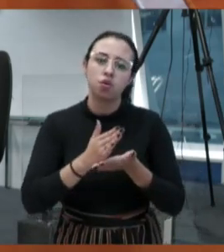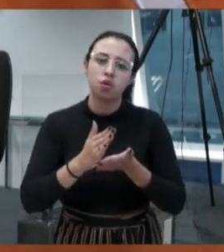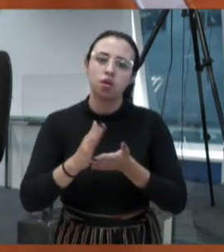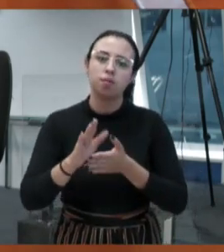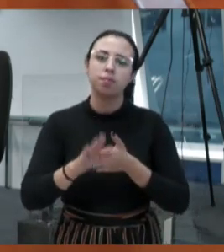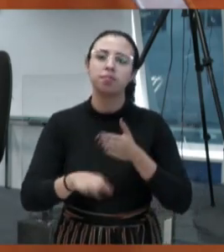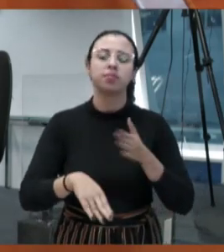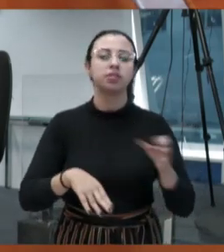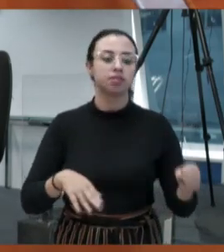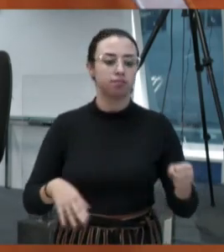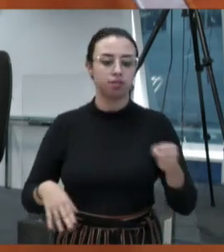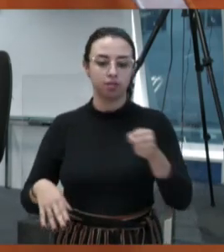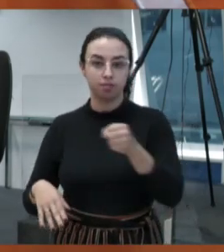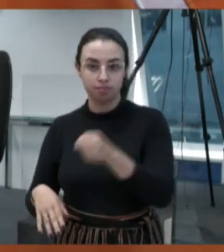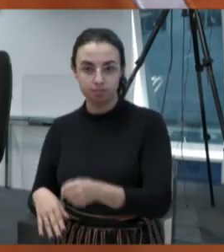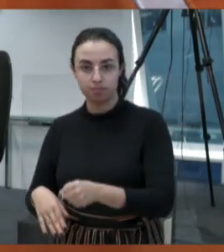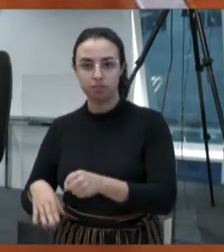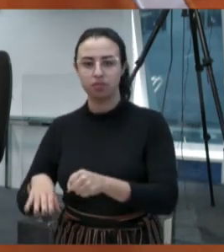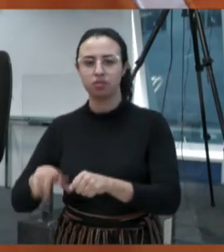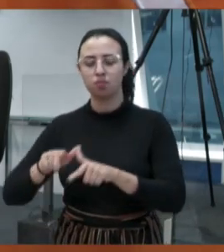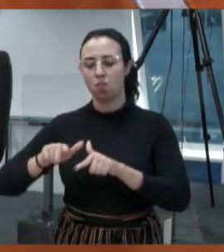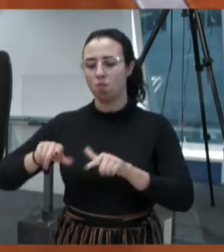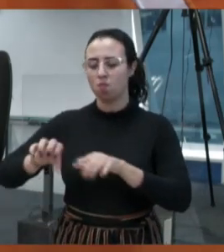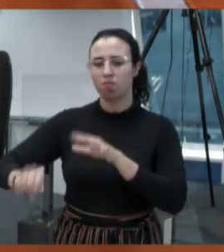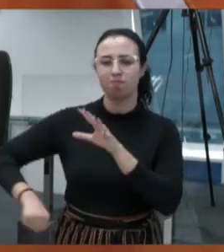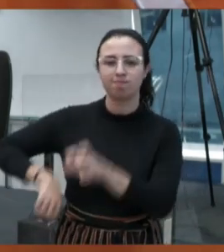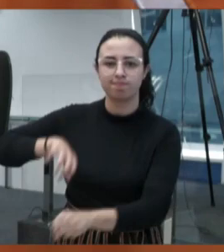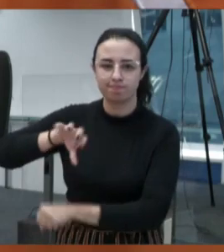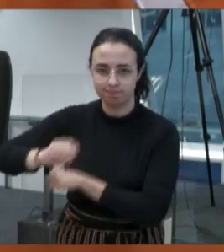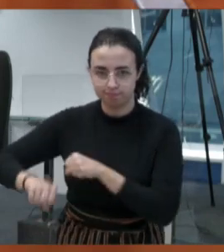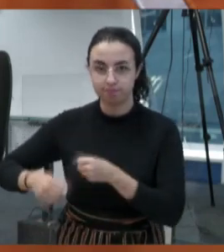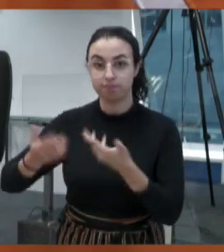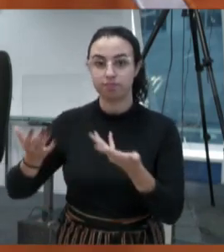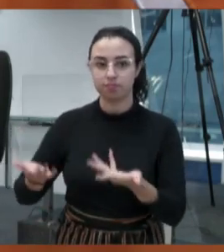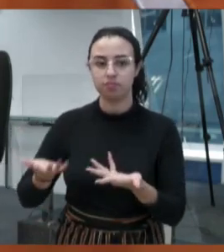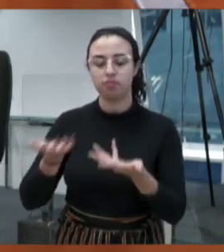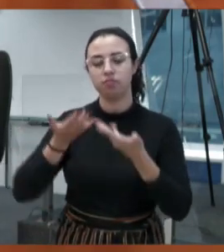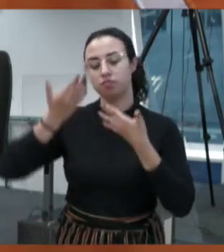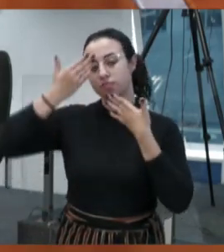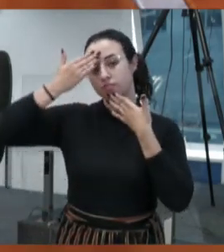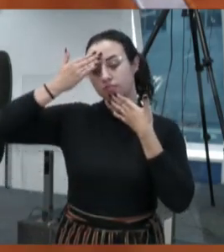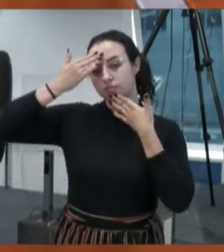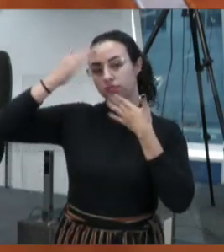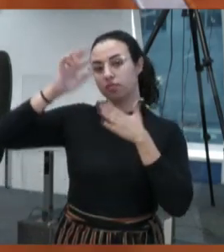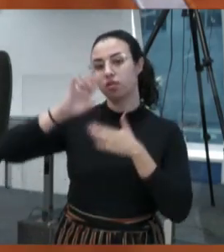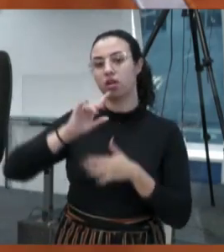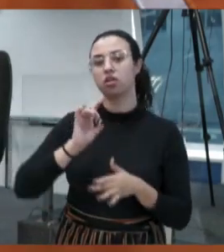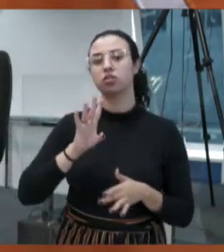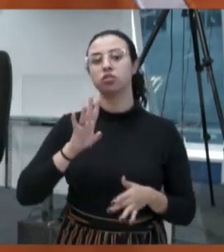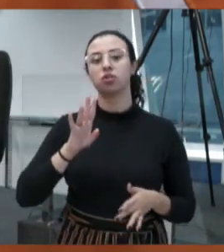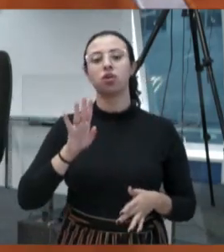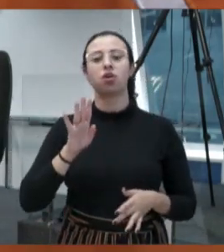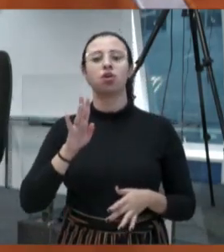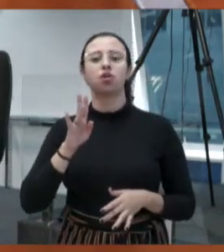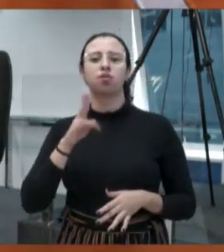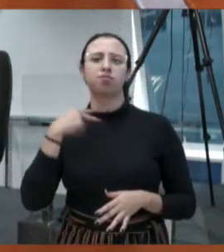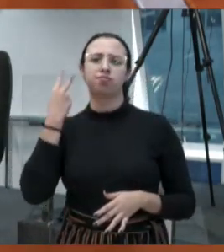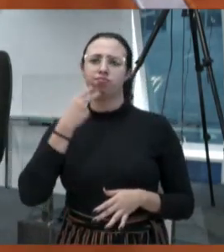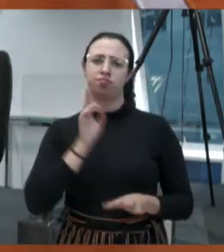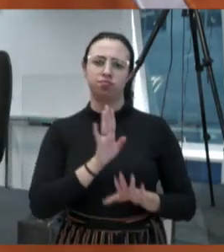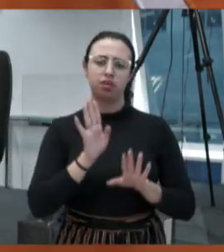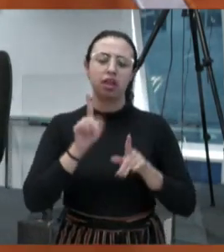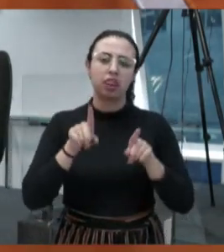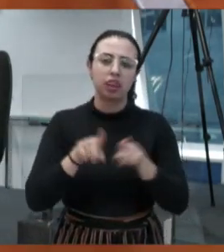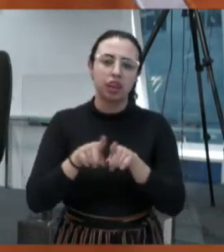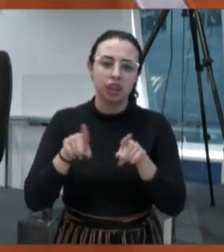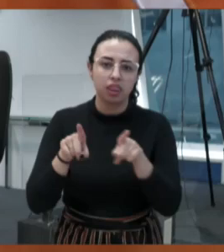LP Pereira, na rua 11 de novembro. Então eu quero deixar o agradecimento aqui, não só por esse vereador, mas pelos